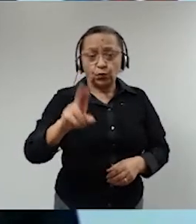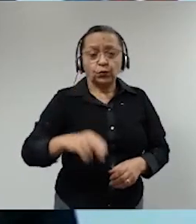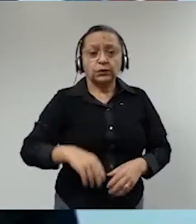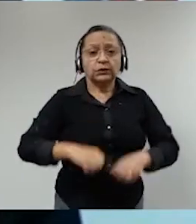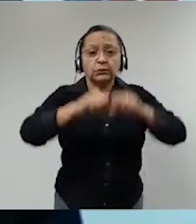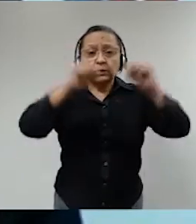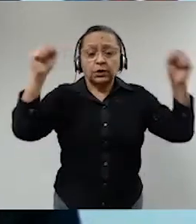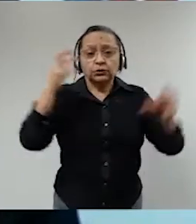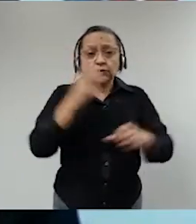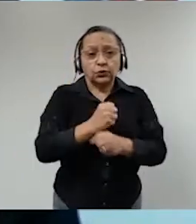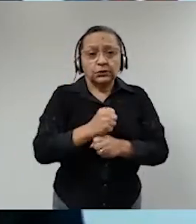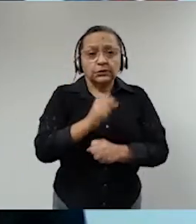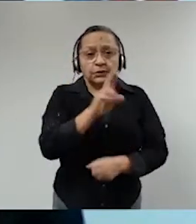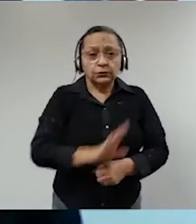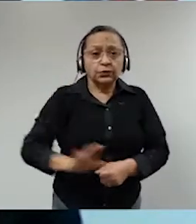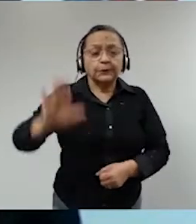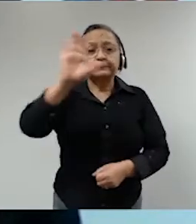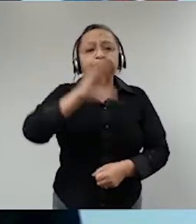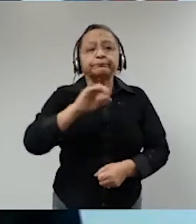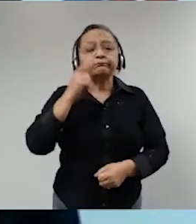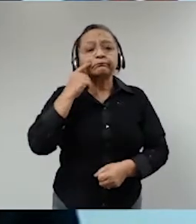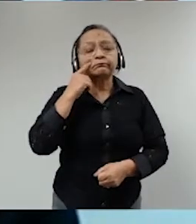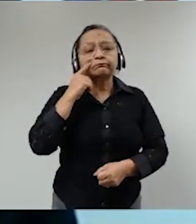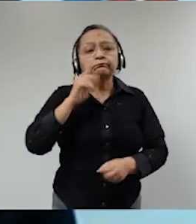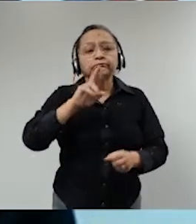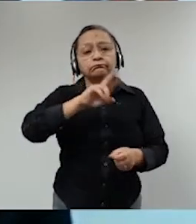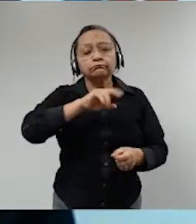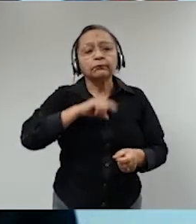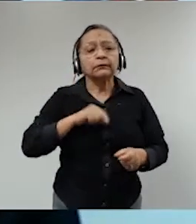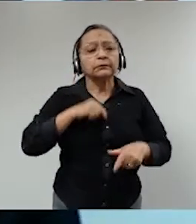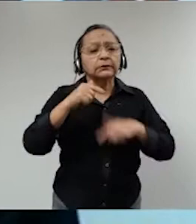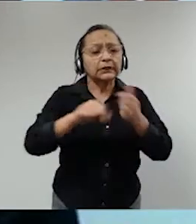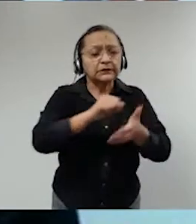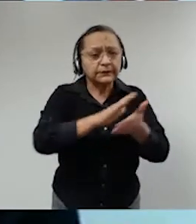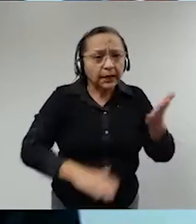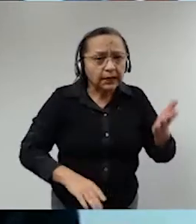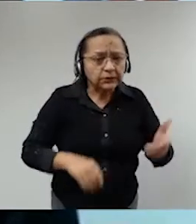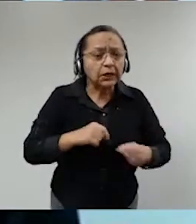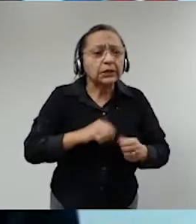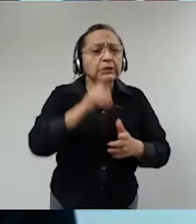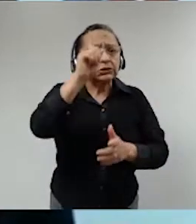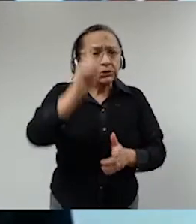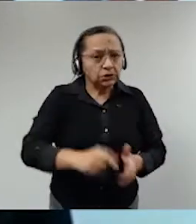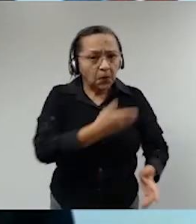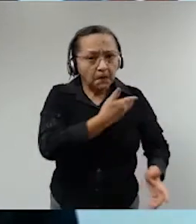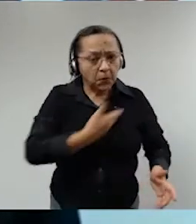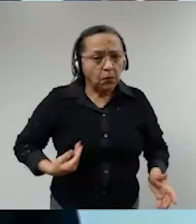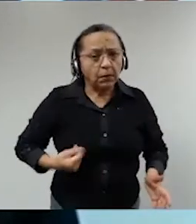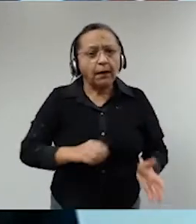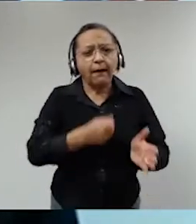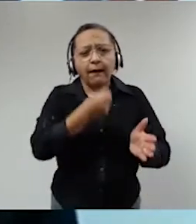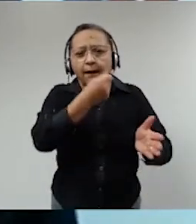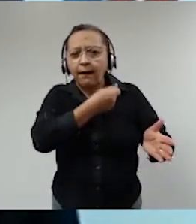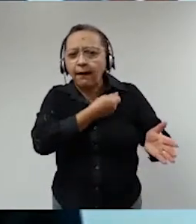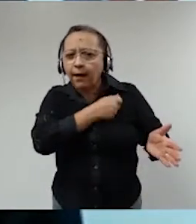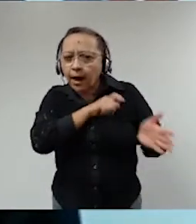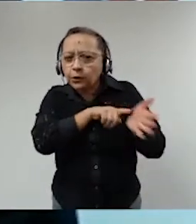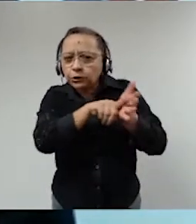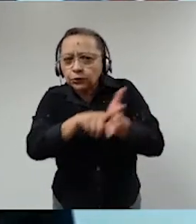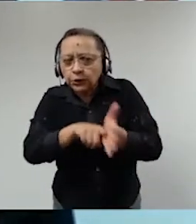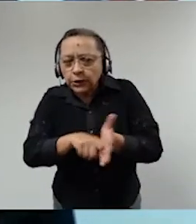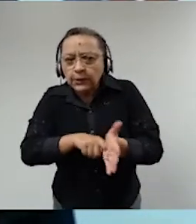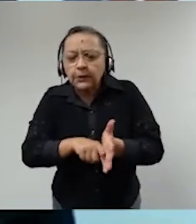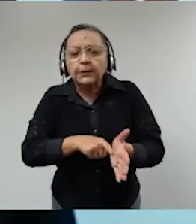Entre as atividades desenvolvidas, podem ser citadas gestão pública, auditoria governamental, controle de